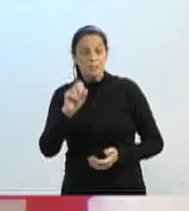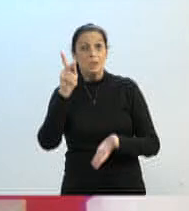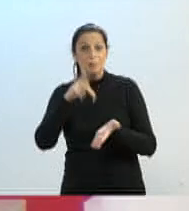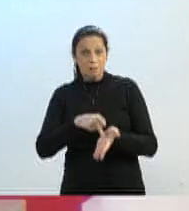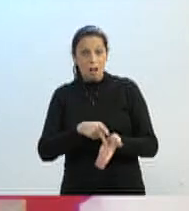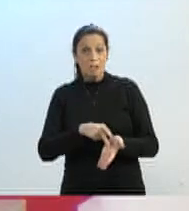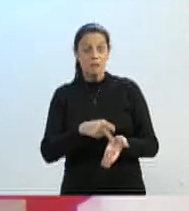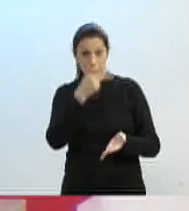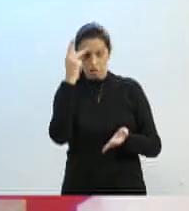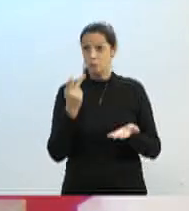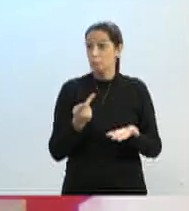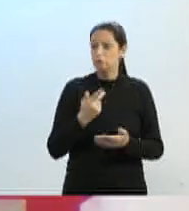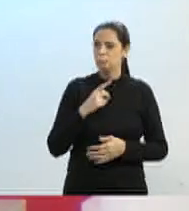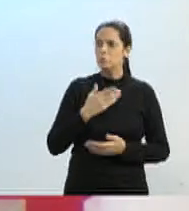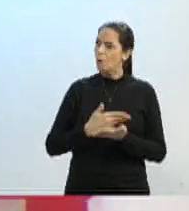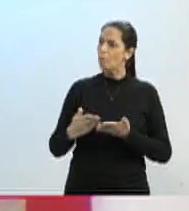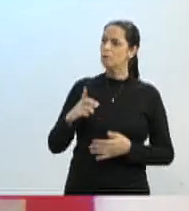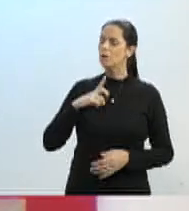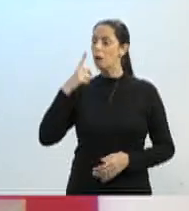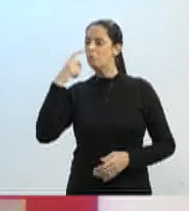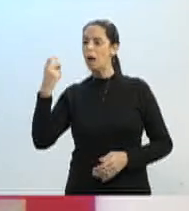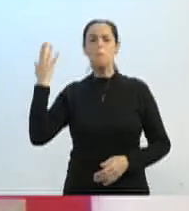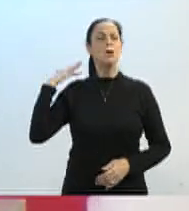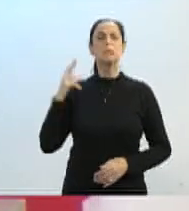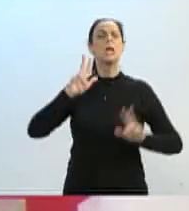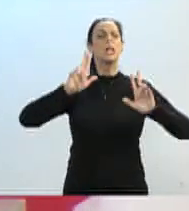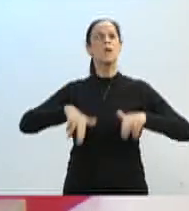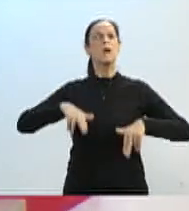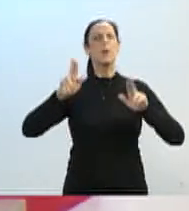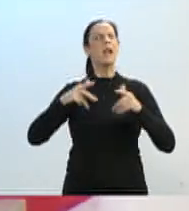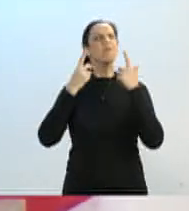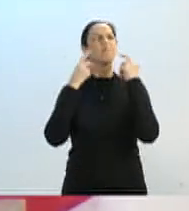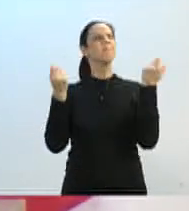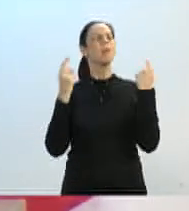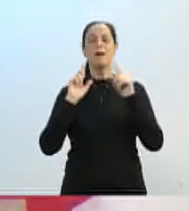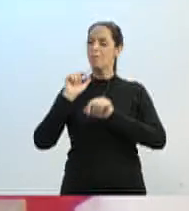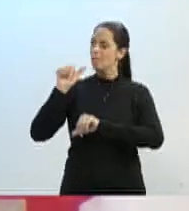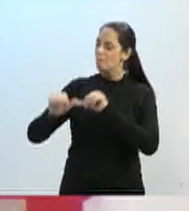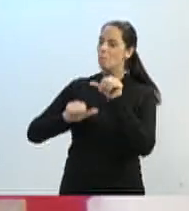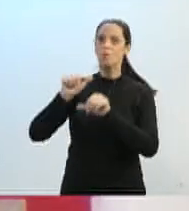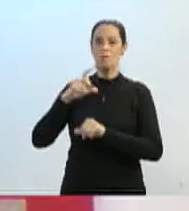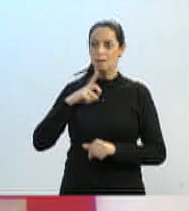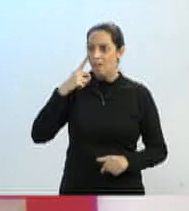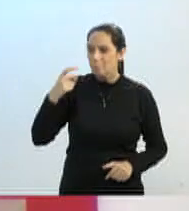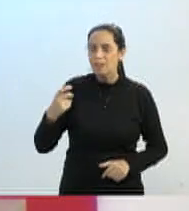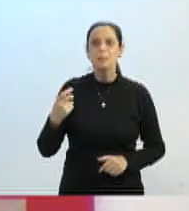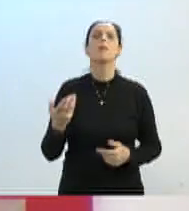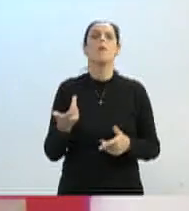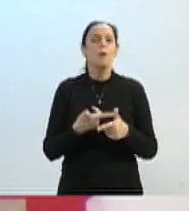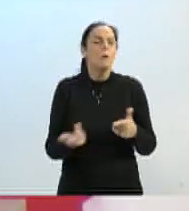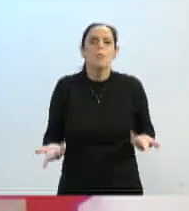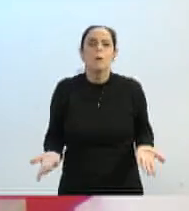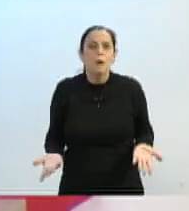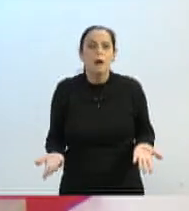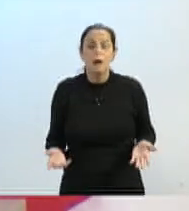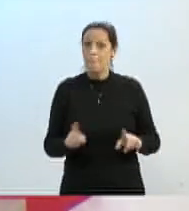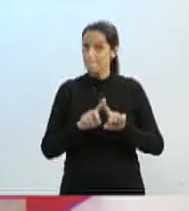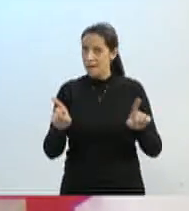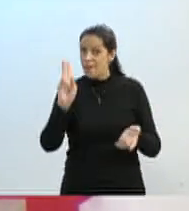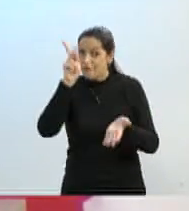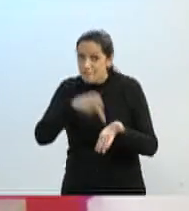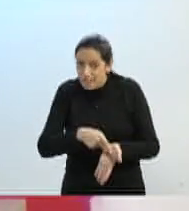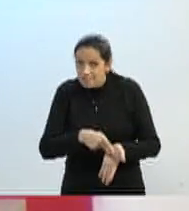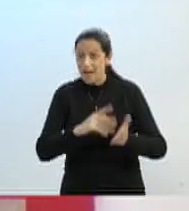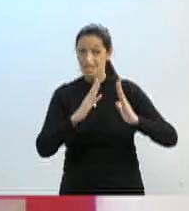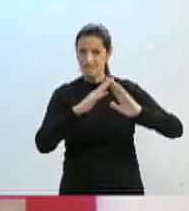interessar por algo da qual antes não se interessava, bem, mas esse não é o caso. Não é o caso. A igreja